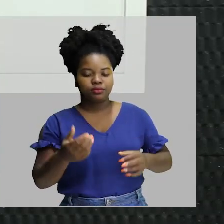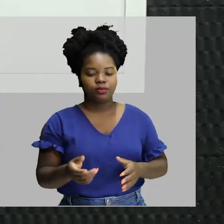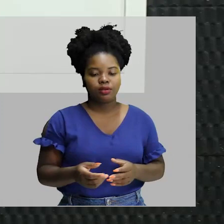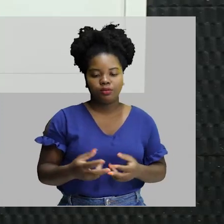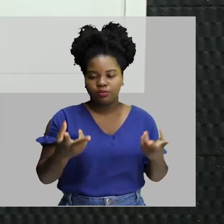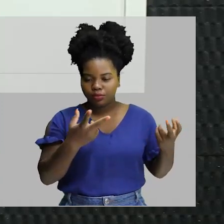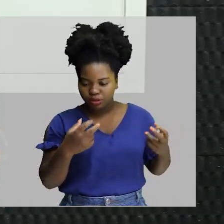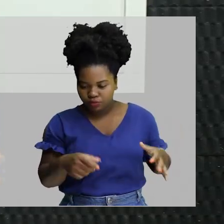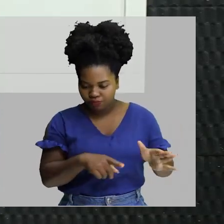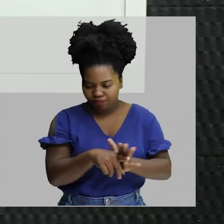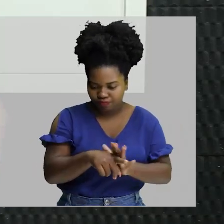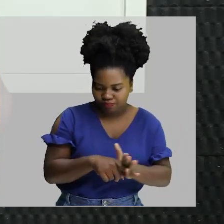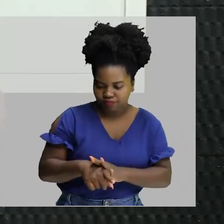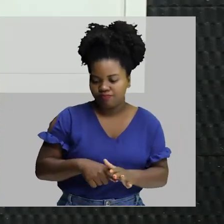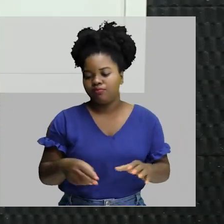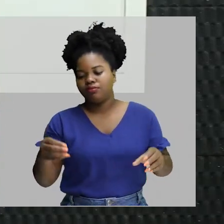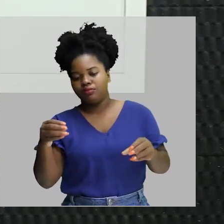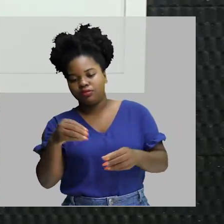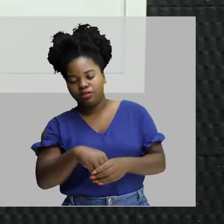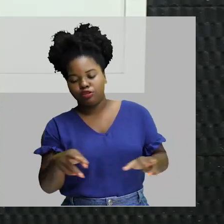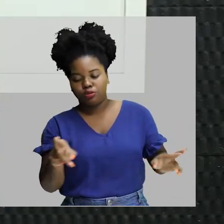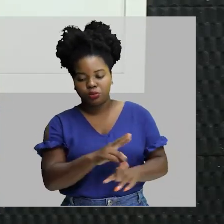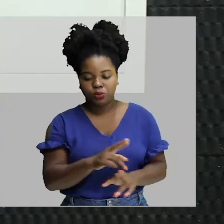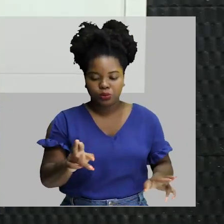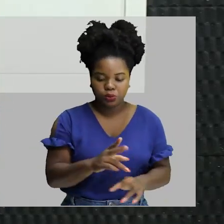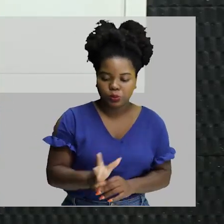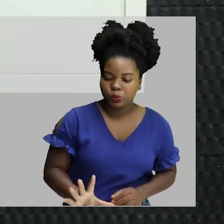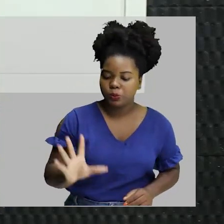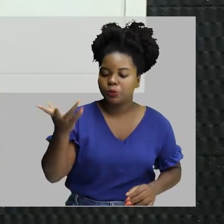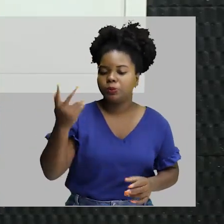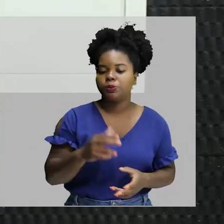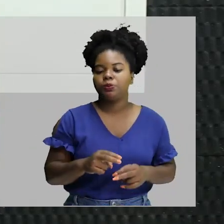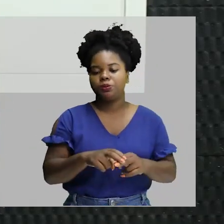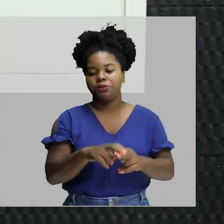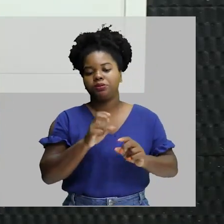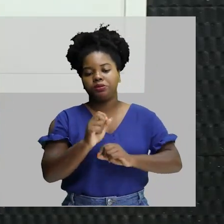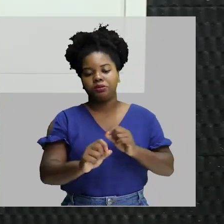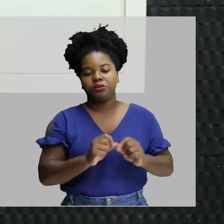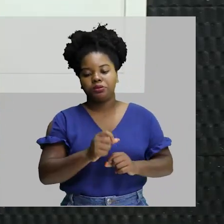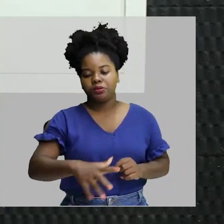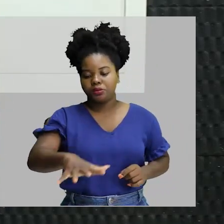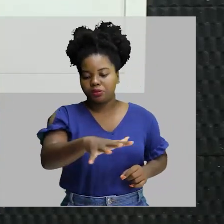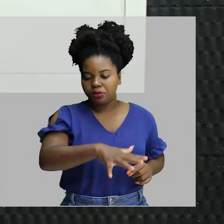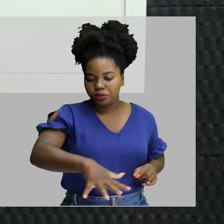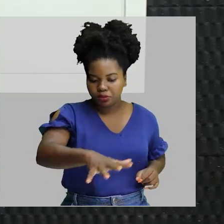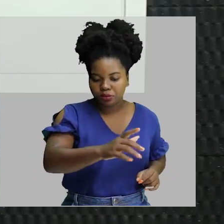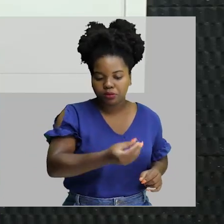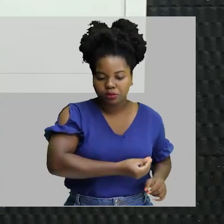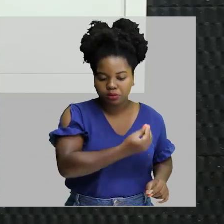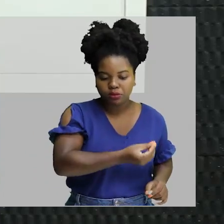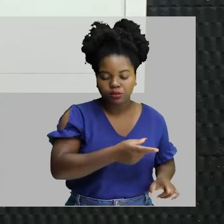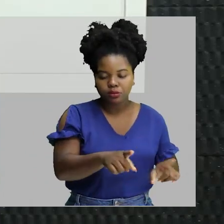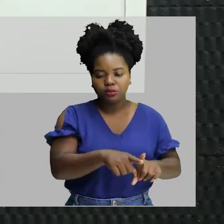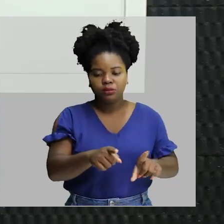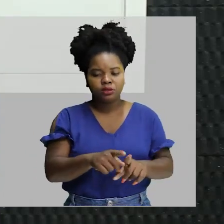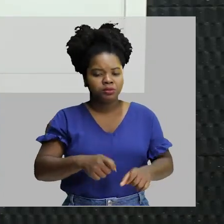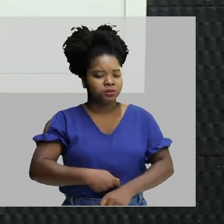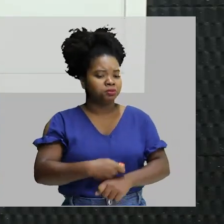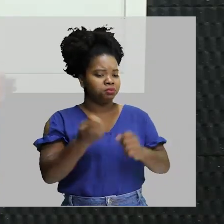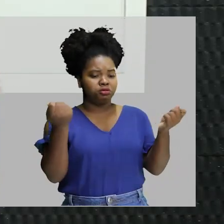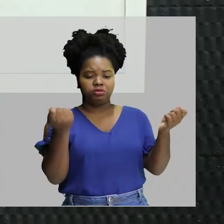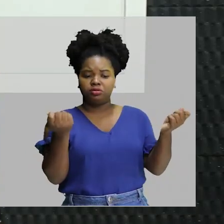investigada, né, dentro desta relação causa e efeito a partir de condições da própria natureza e da impossibilidade de